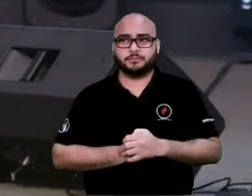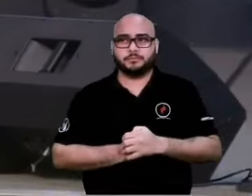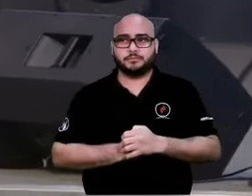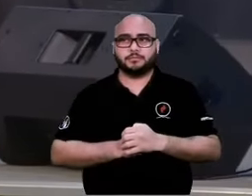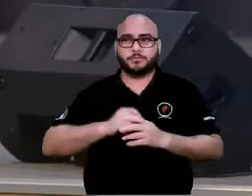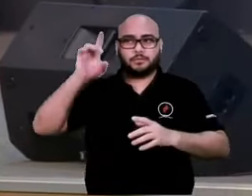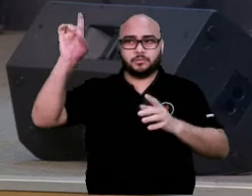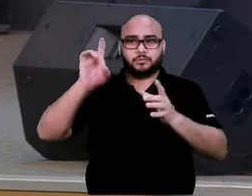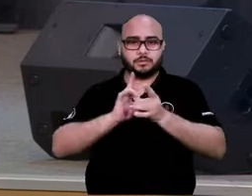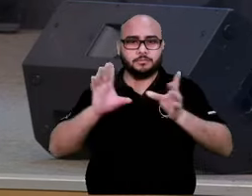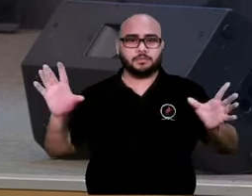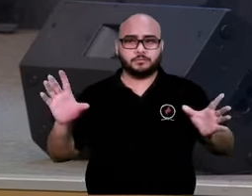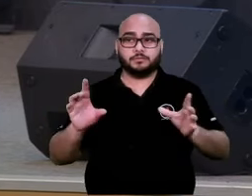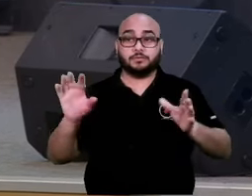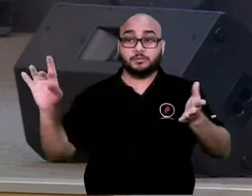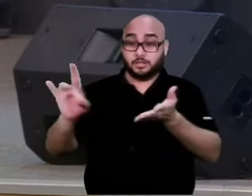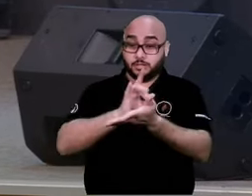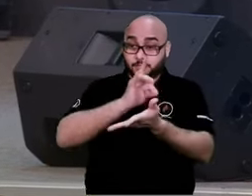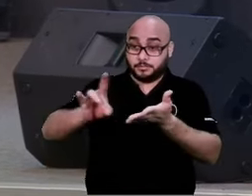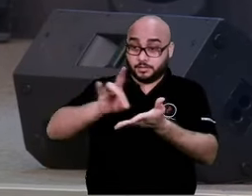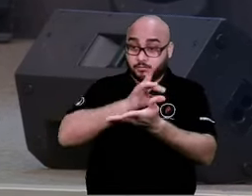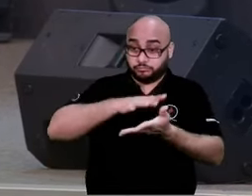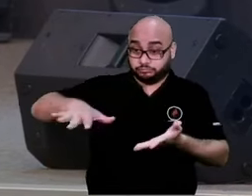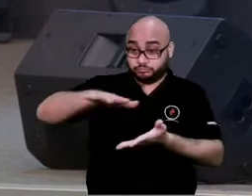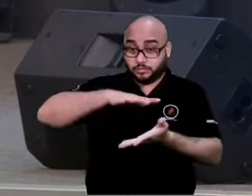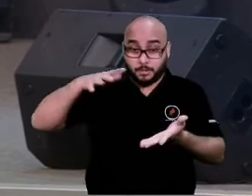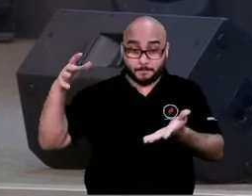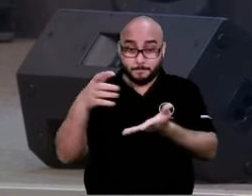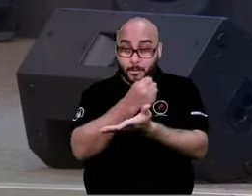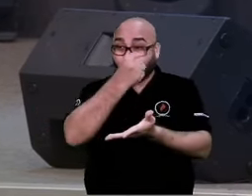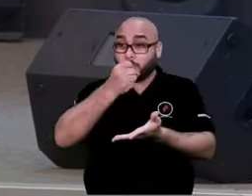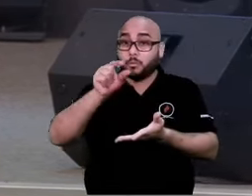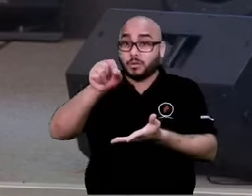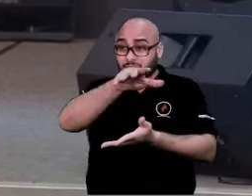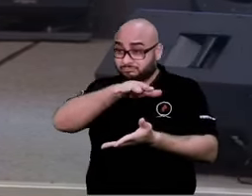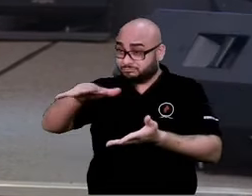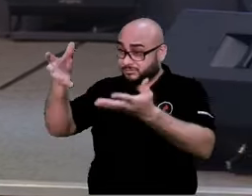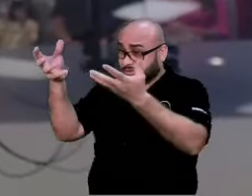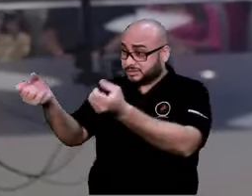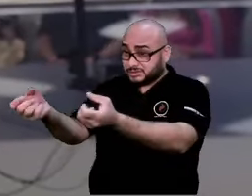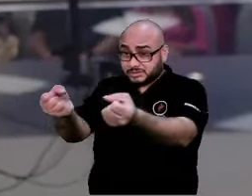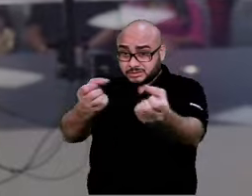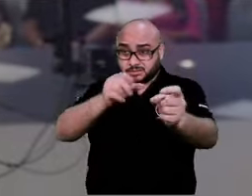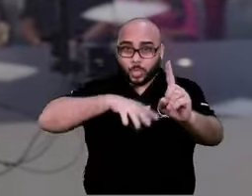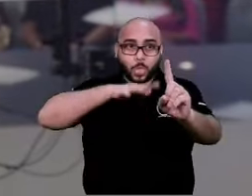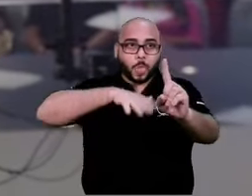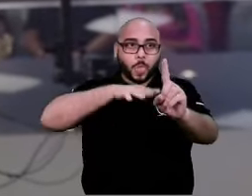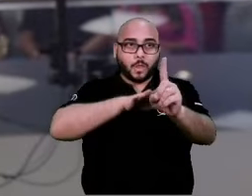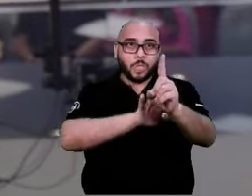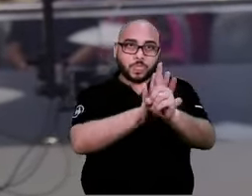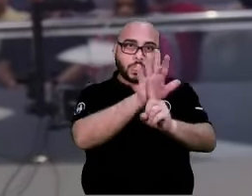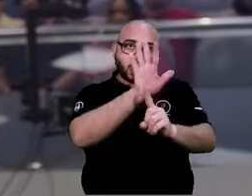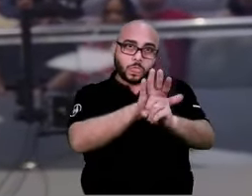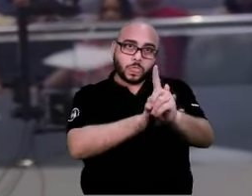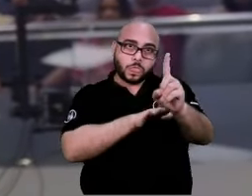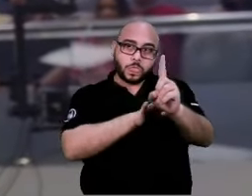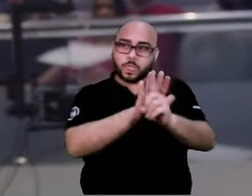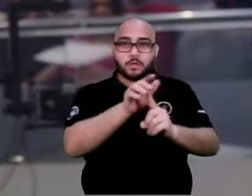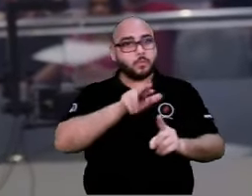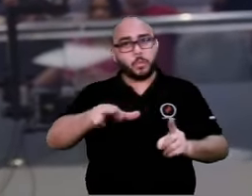você aquilo que te impede de se aproximar. Não é perda, é livramento. Não é perda,